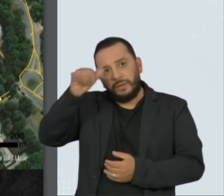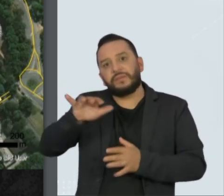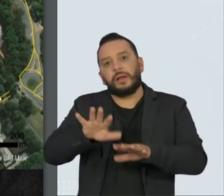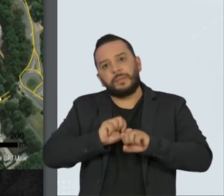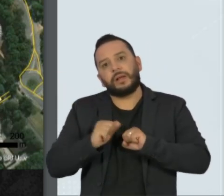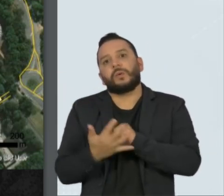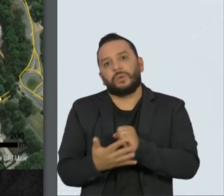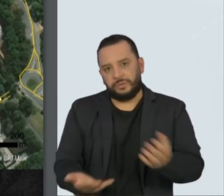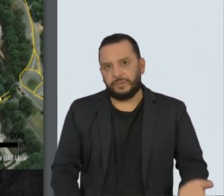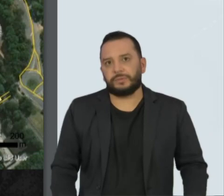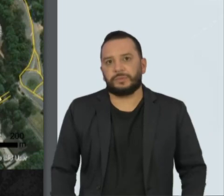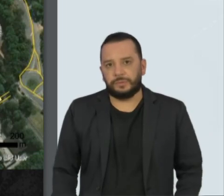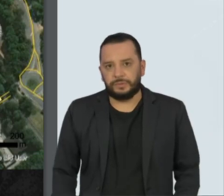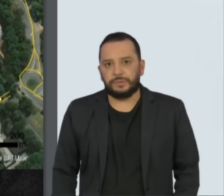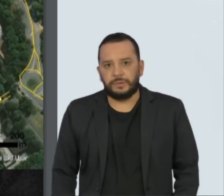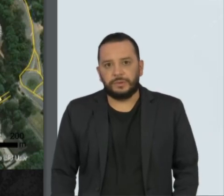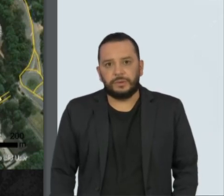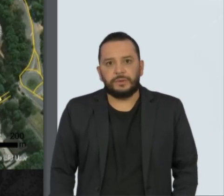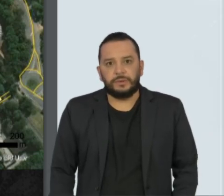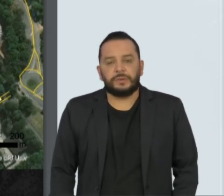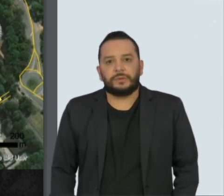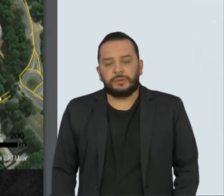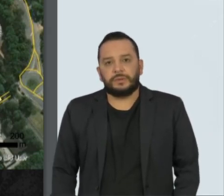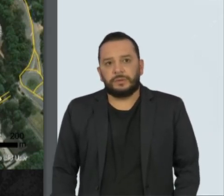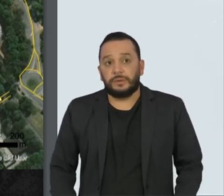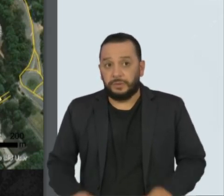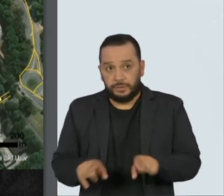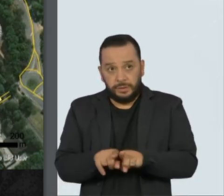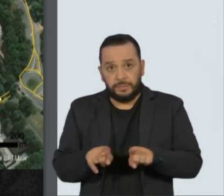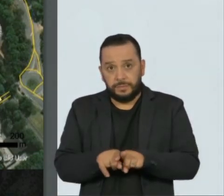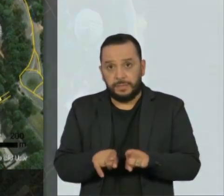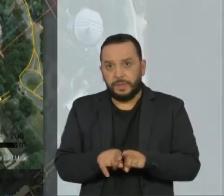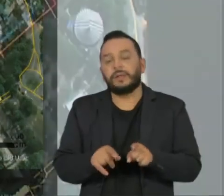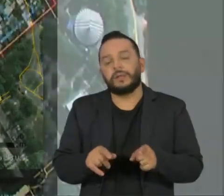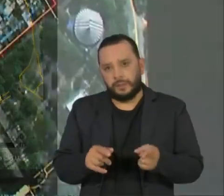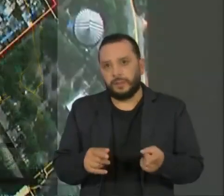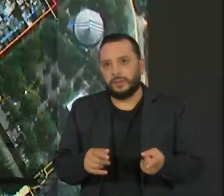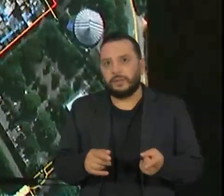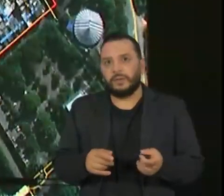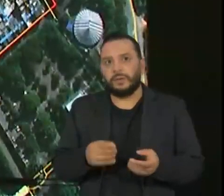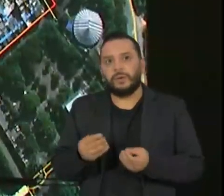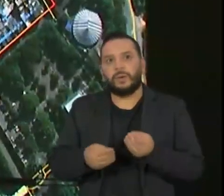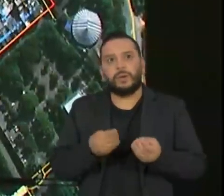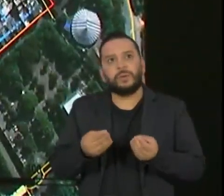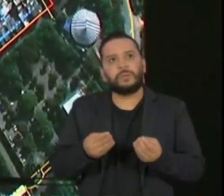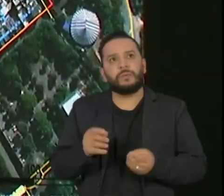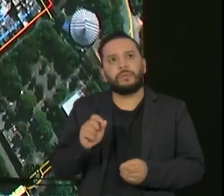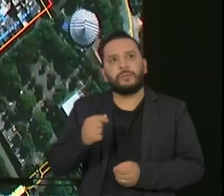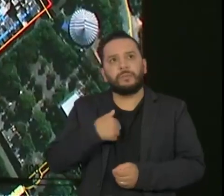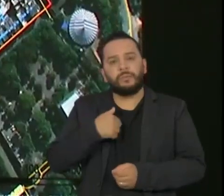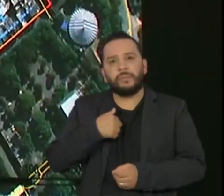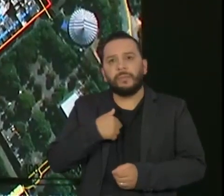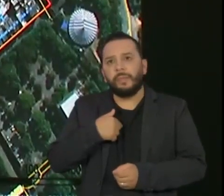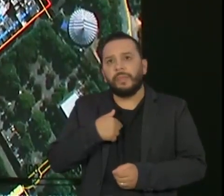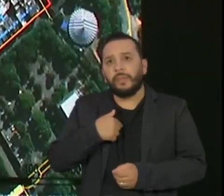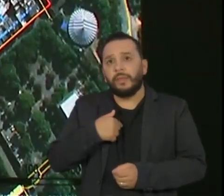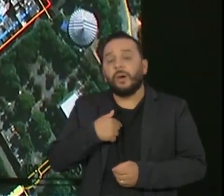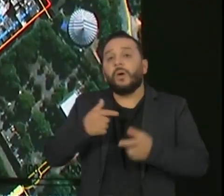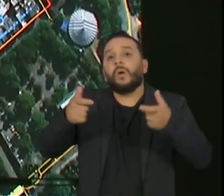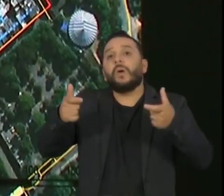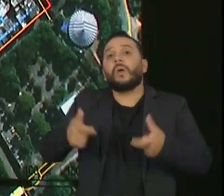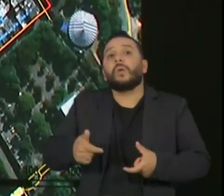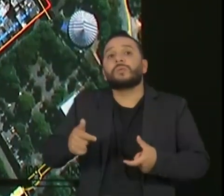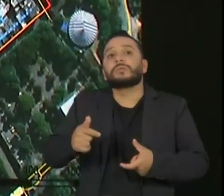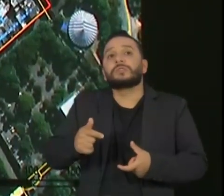infecção. Próximo. E aí, ligações de água. Quer dizer, vamos olhar onde é que tem